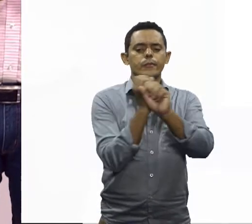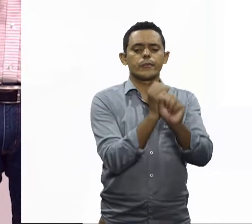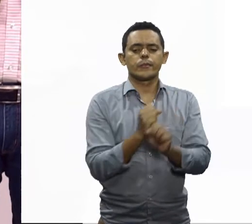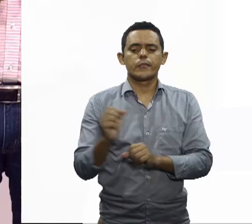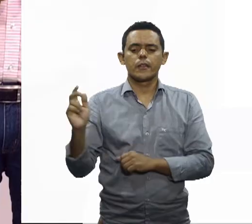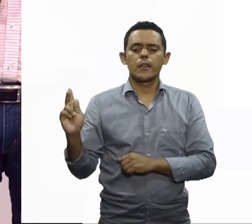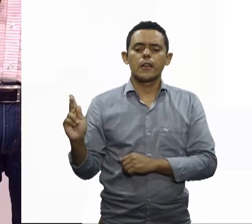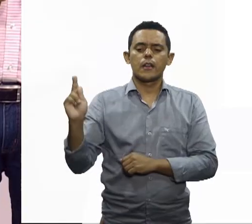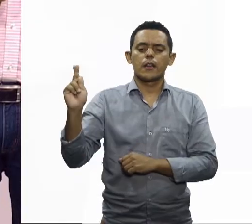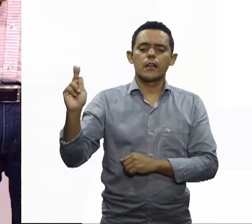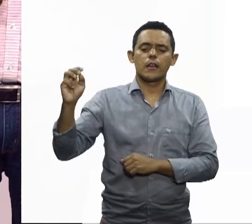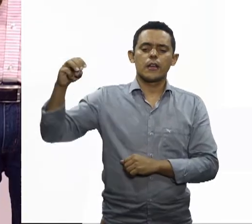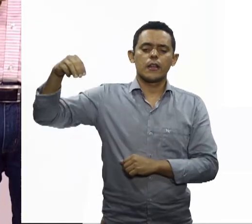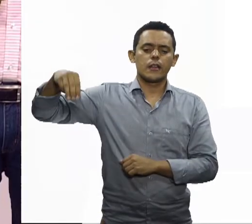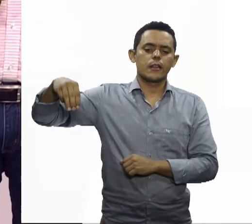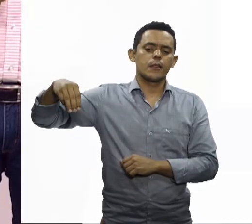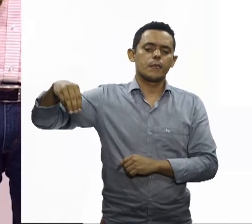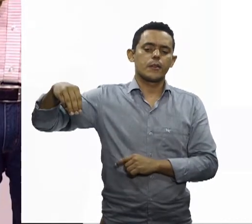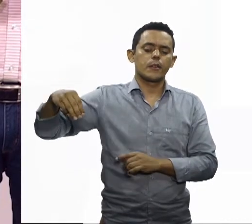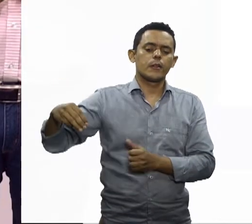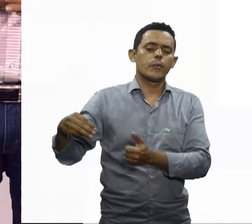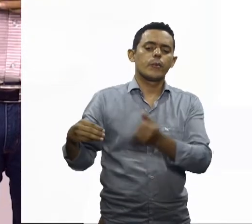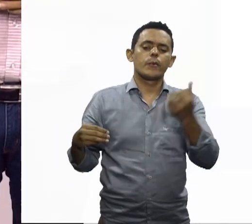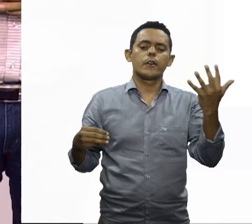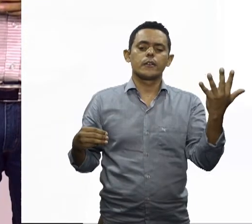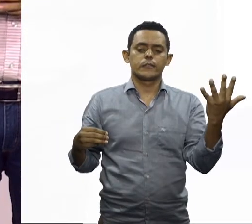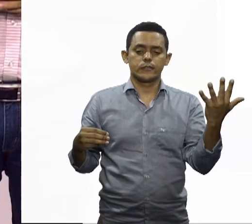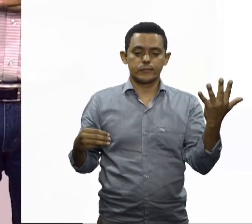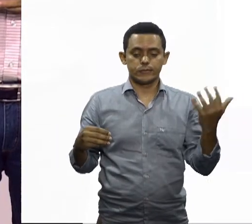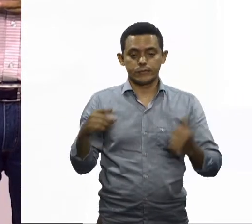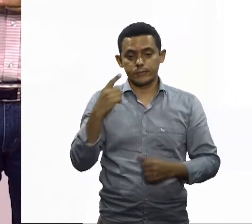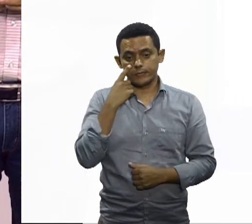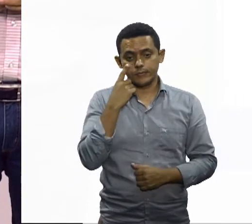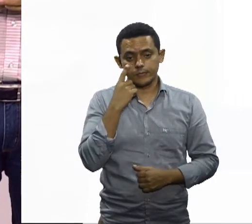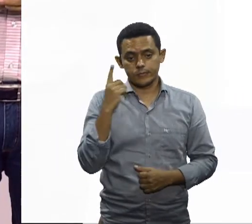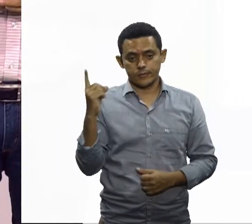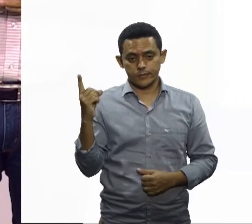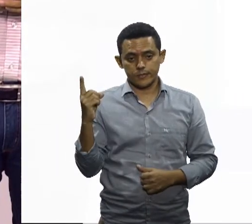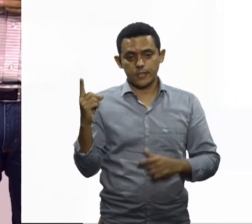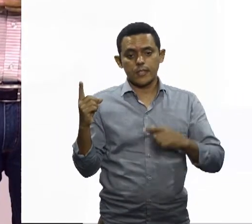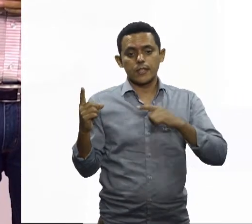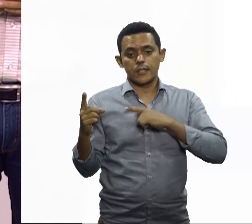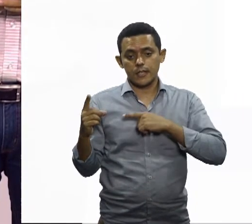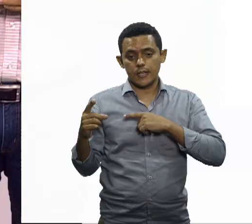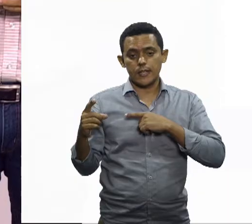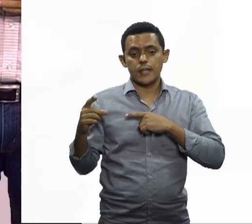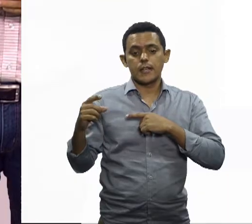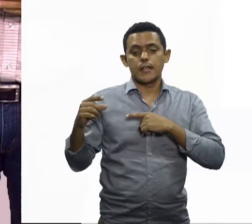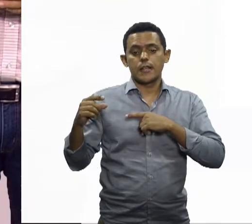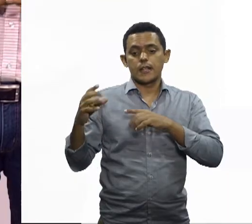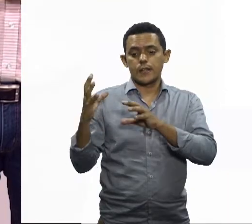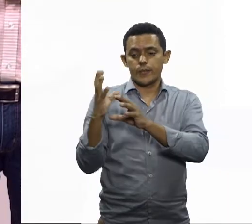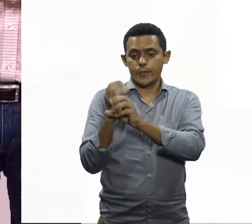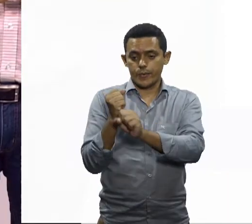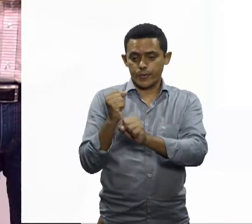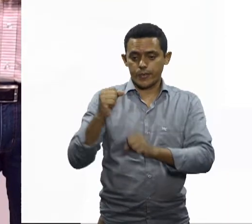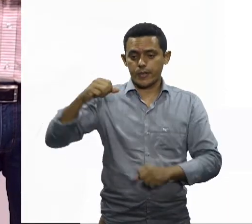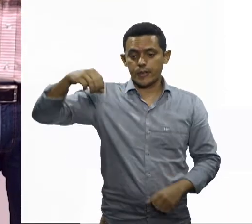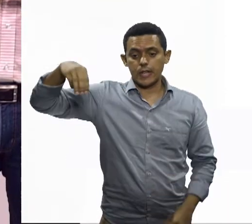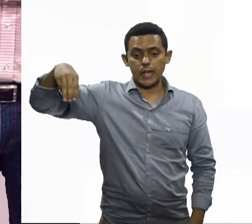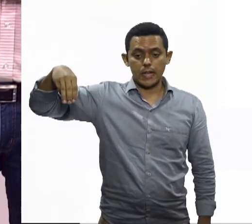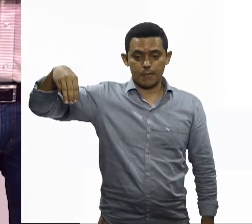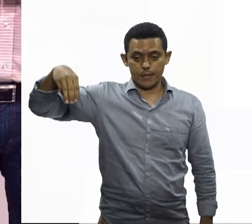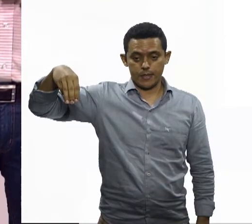Observe que a medida que eu dava no primeiro texto, acima do quadro, foi de 92,4 metros. Ele quer